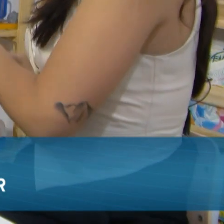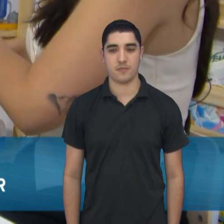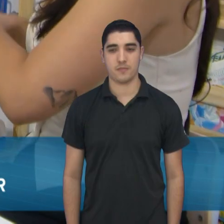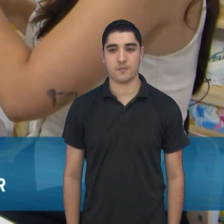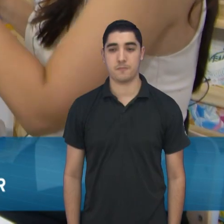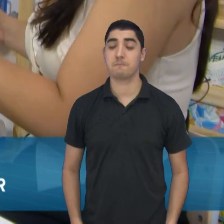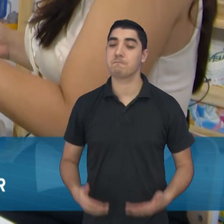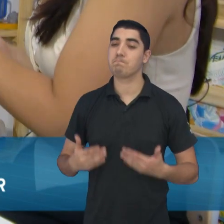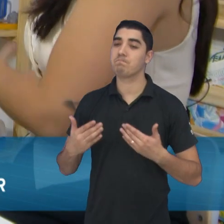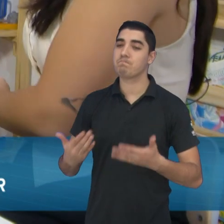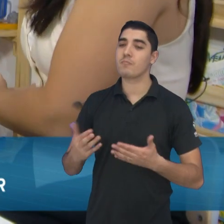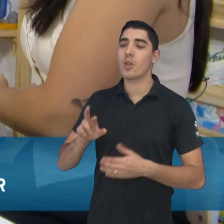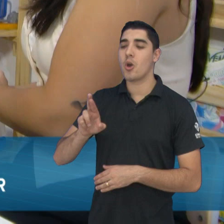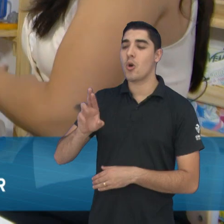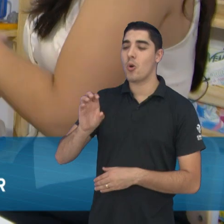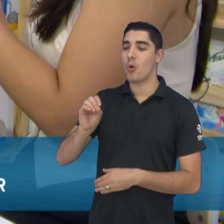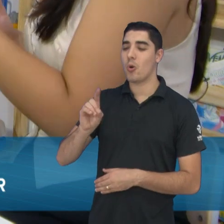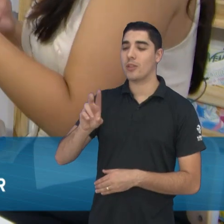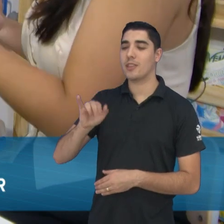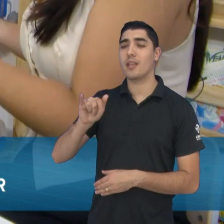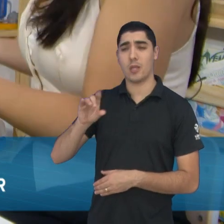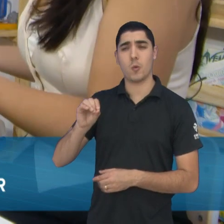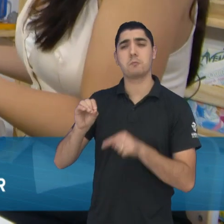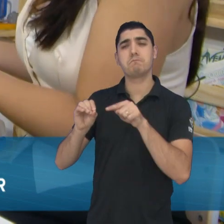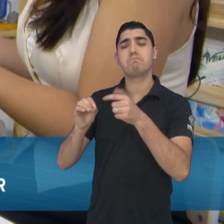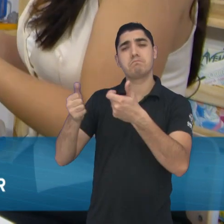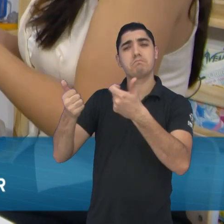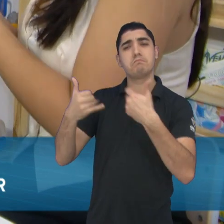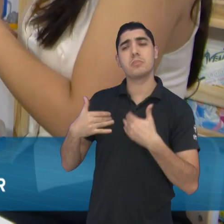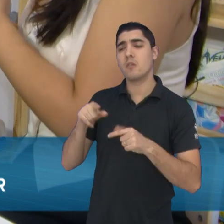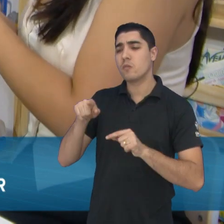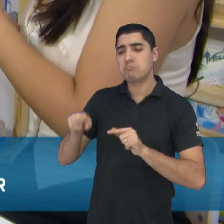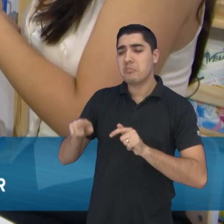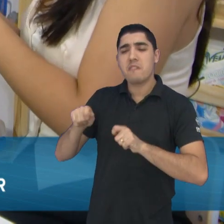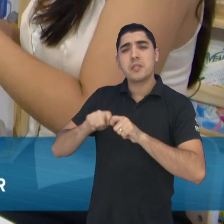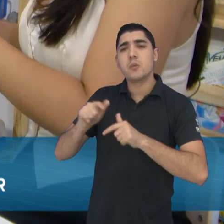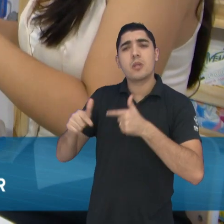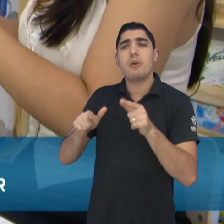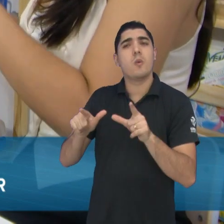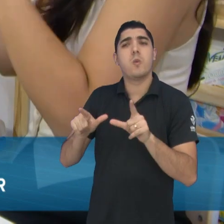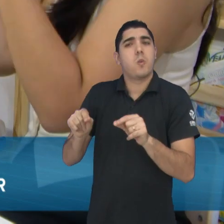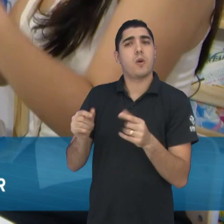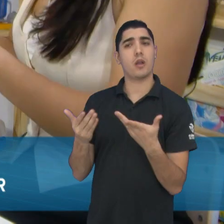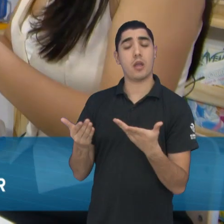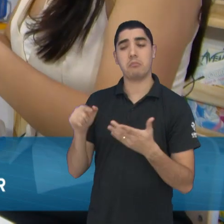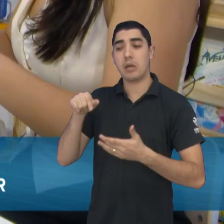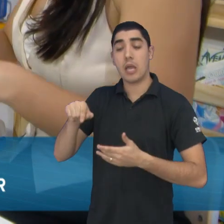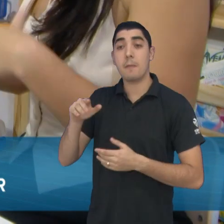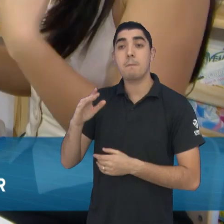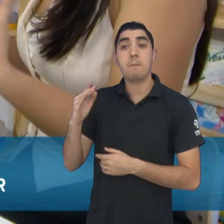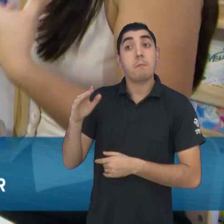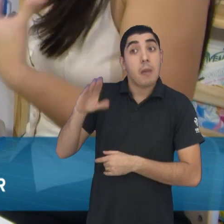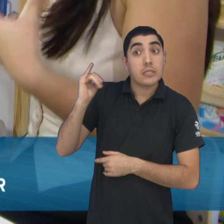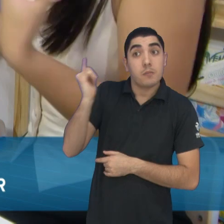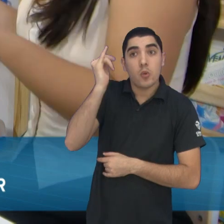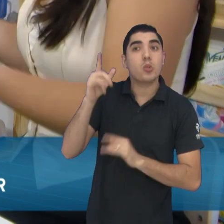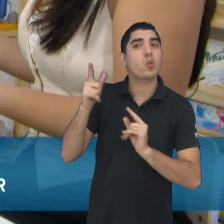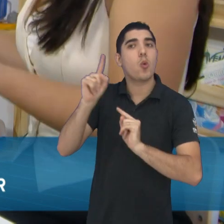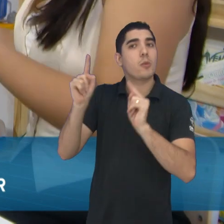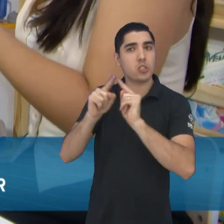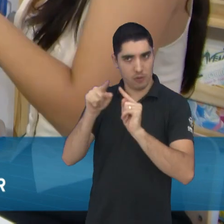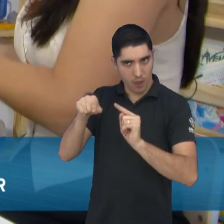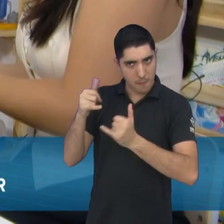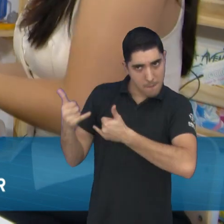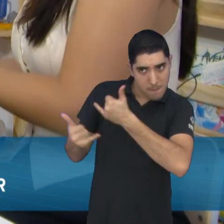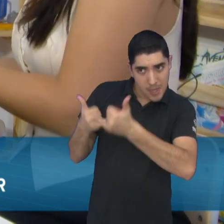Rodrigo, conta um pouquinho do trabalho de vocês aqui. Vocês prezam pelas brincadeiras, que brincar é uma